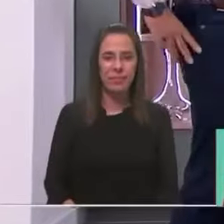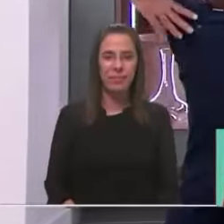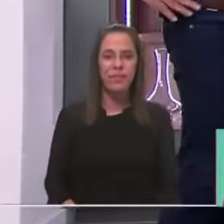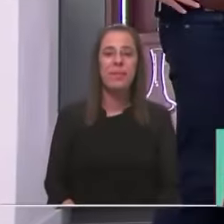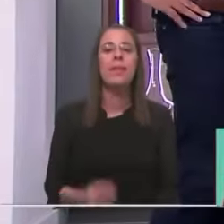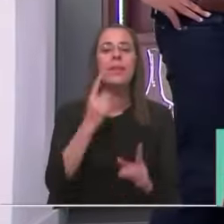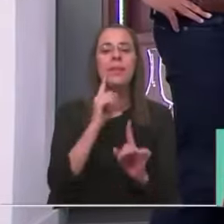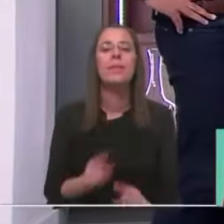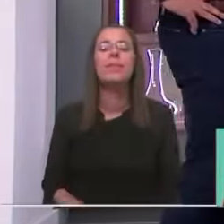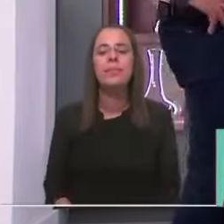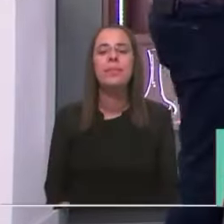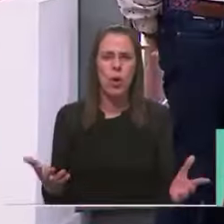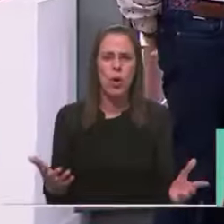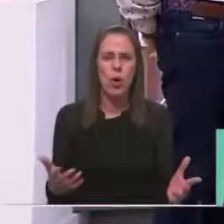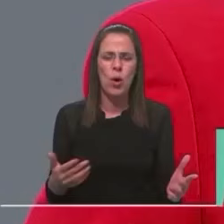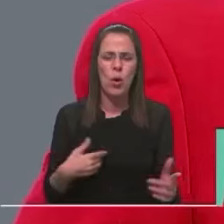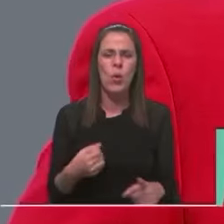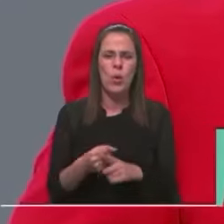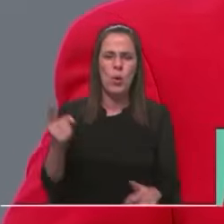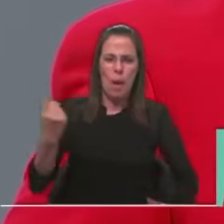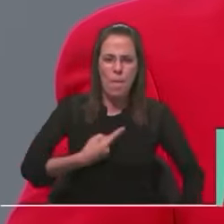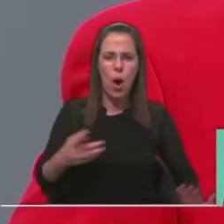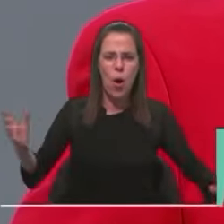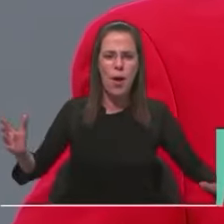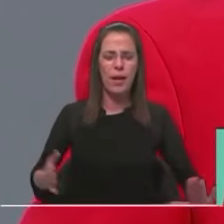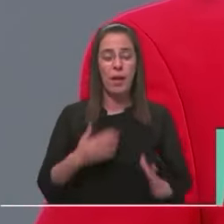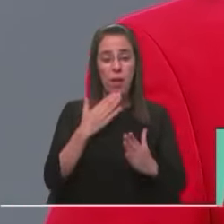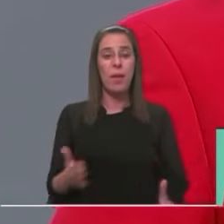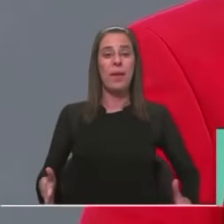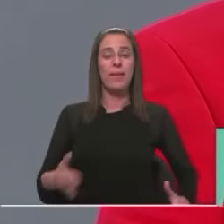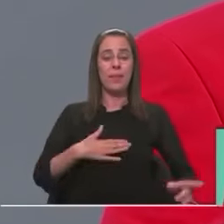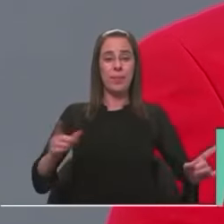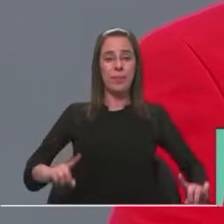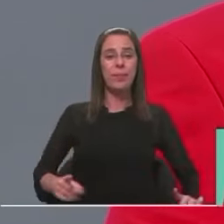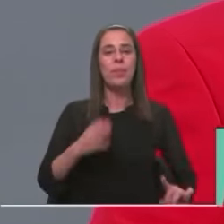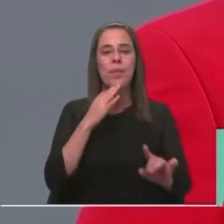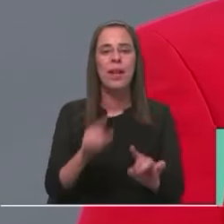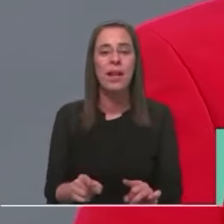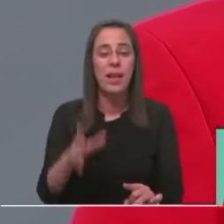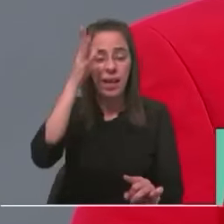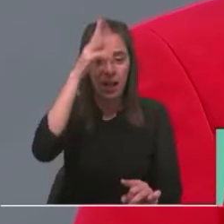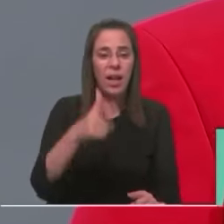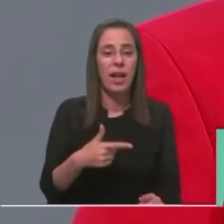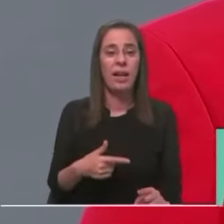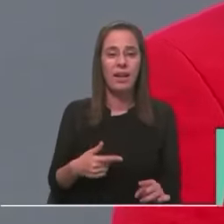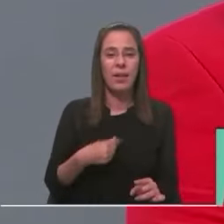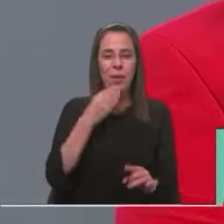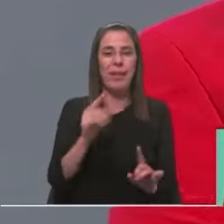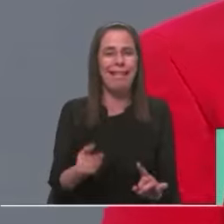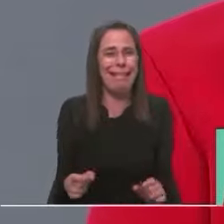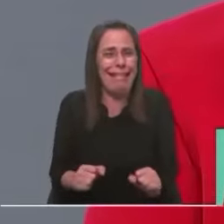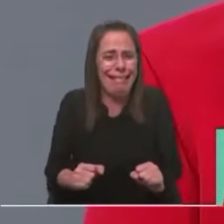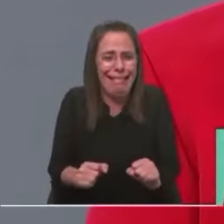leite. Experimentamos. Acho que sim. Se for preciso. O desafio teu é uma borda. Ai, obrigada. Mesmo não gostei nem que fosse, de picante. Nem que tivesse aqui queijo, eu não, eu comia. Isto